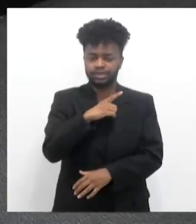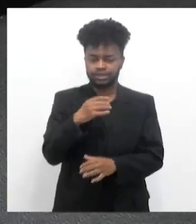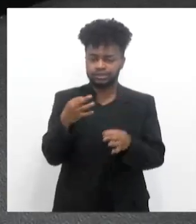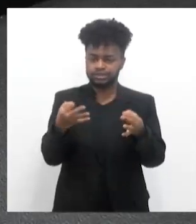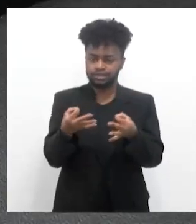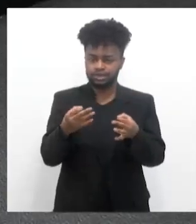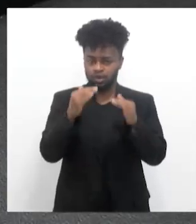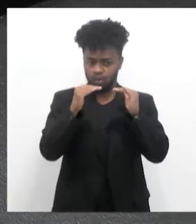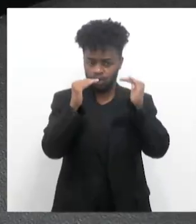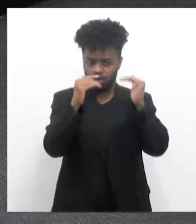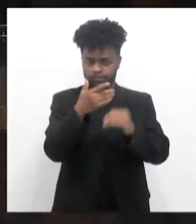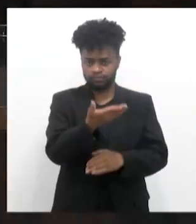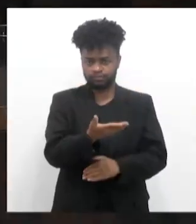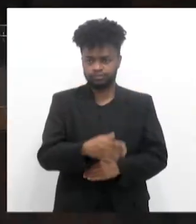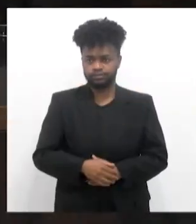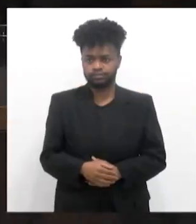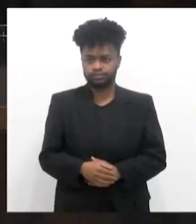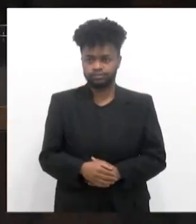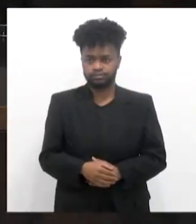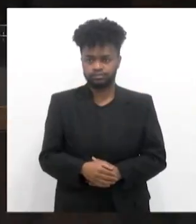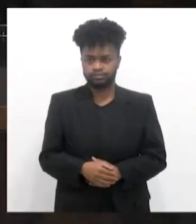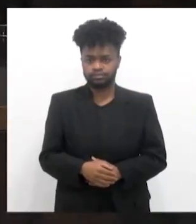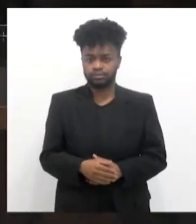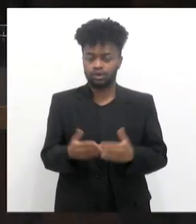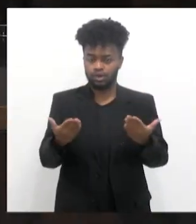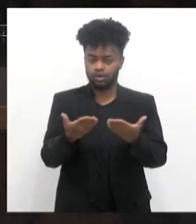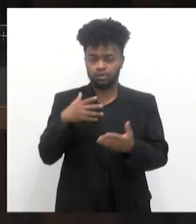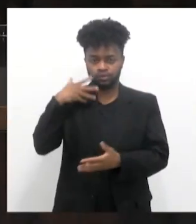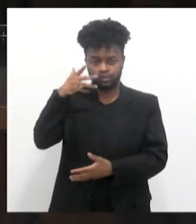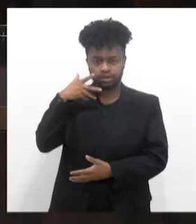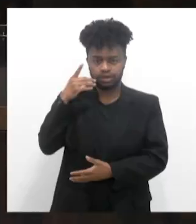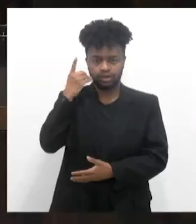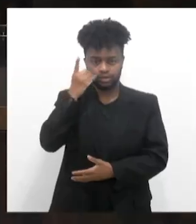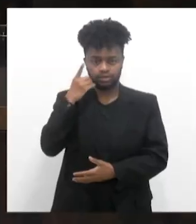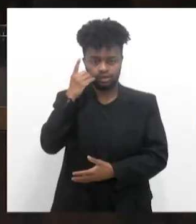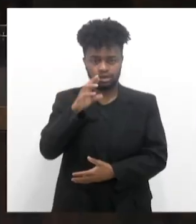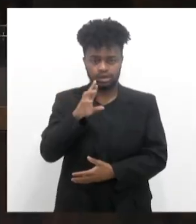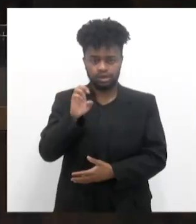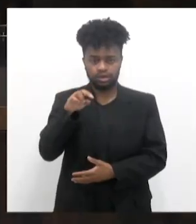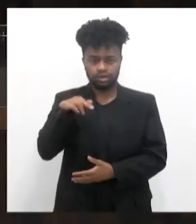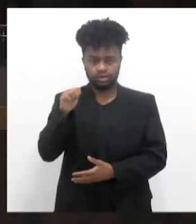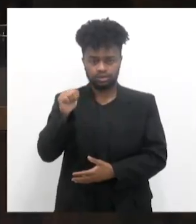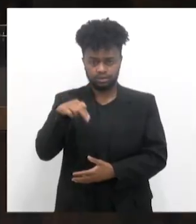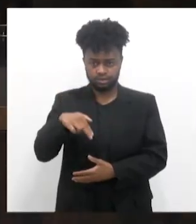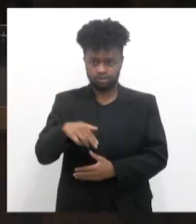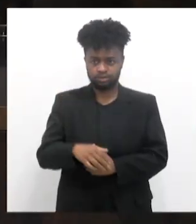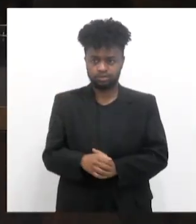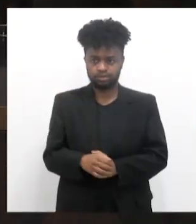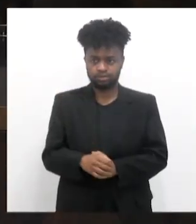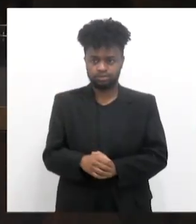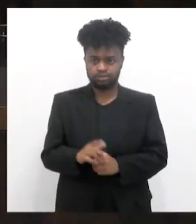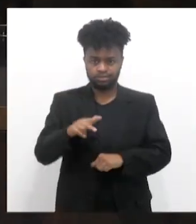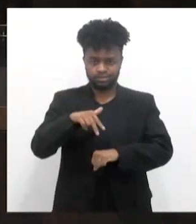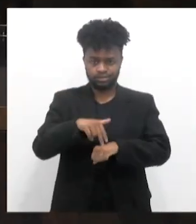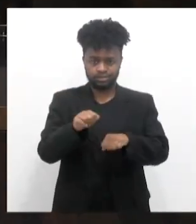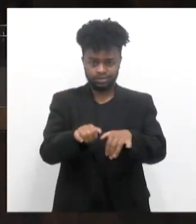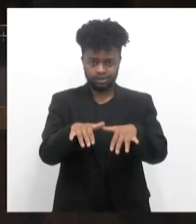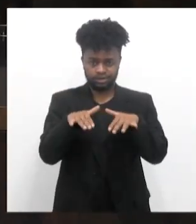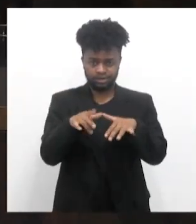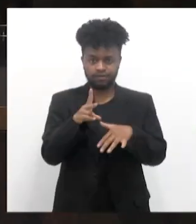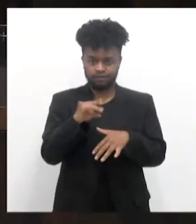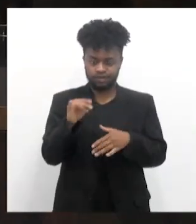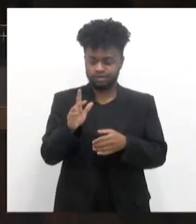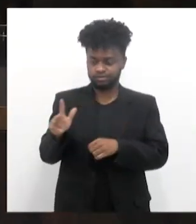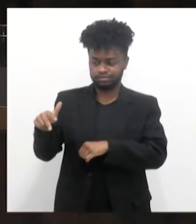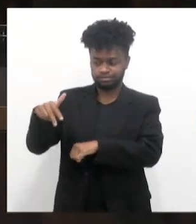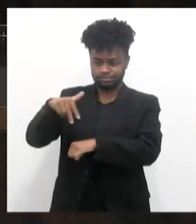honrar. Fez uso da palavra agora deputado Renan Jordi, em plenário, e vai subir